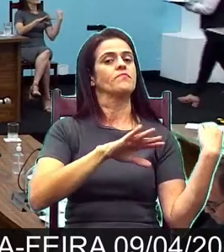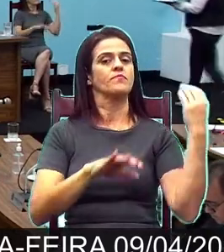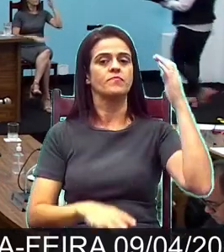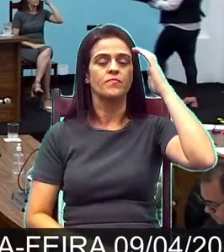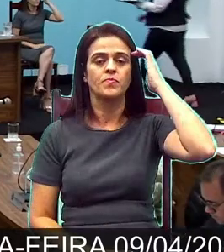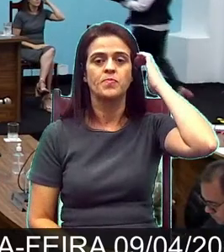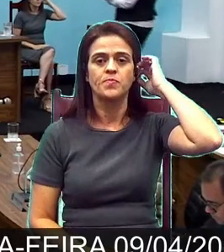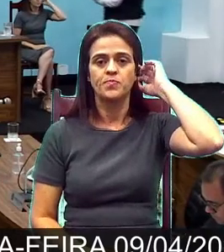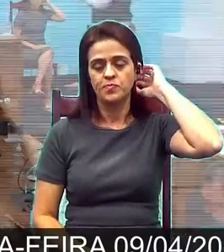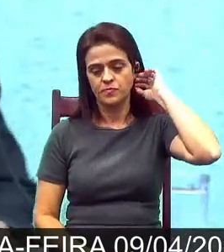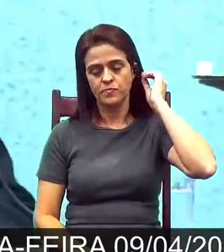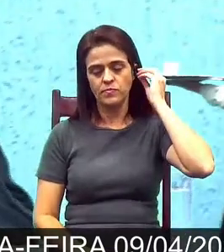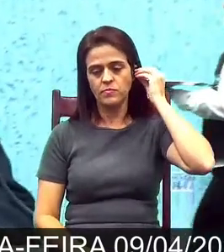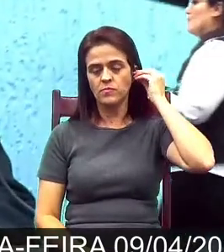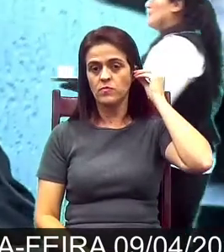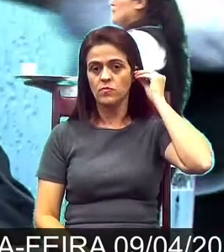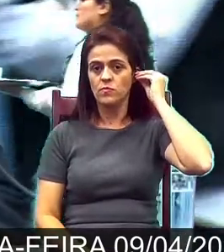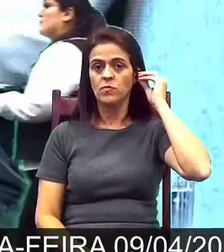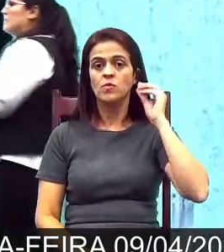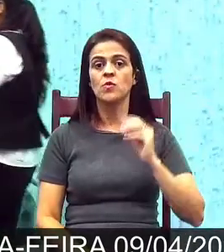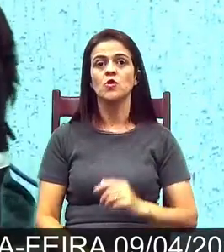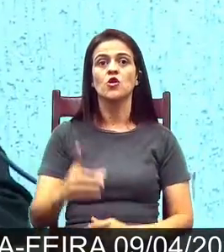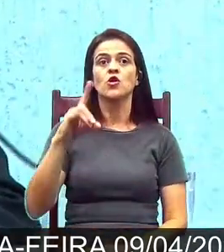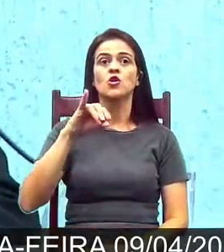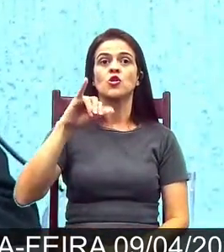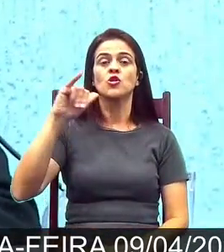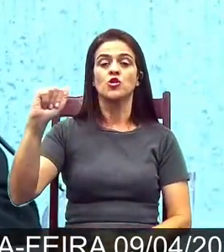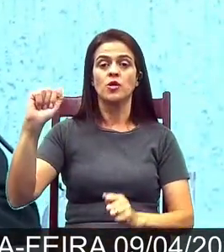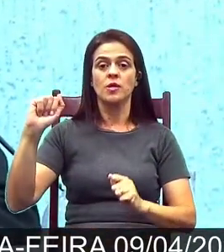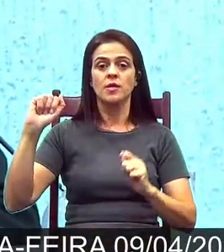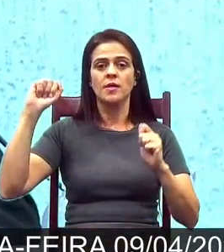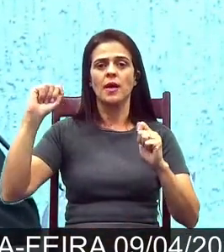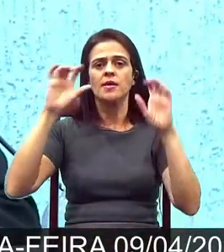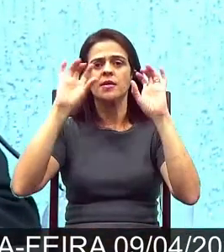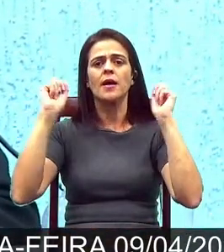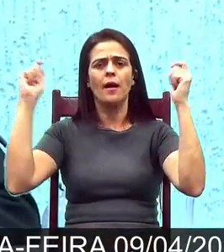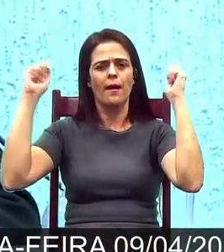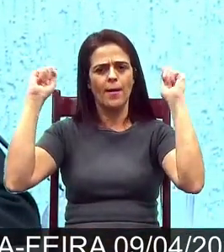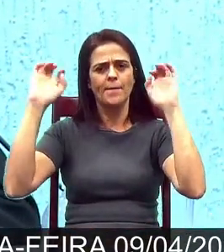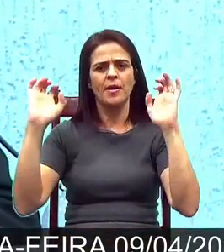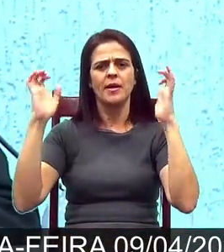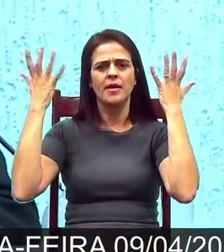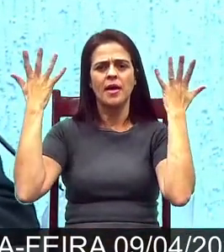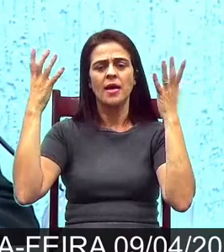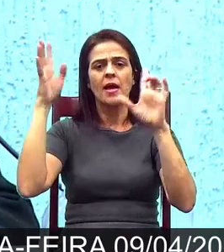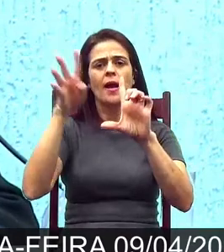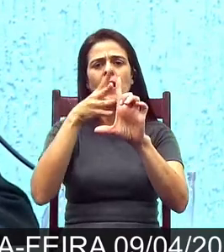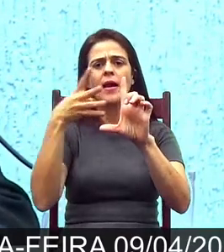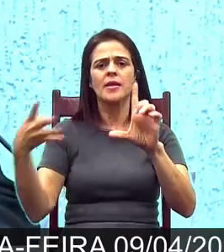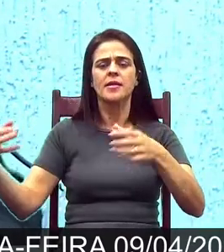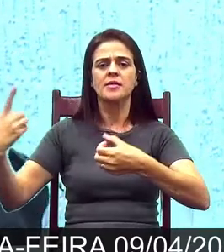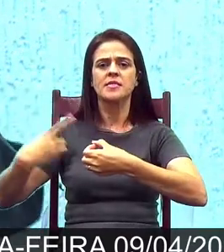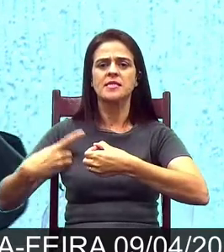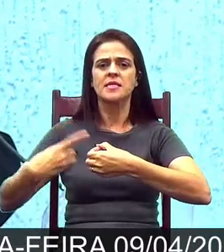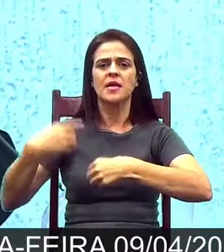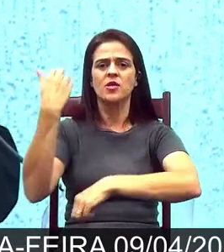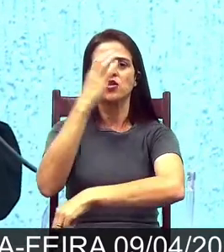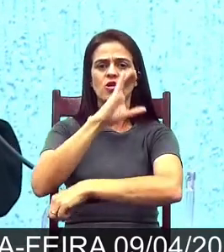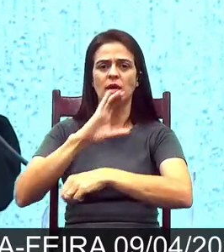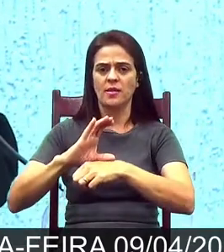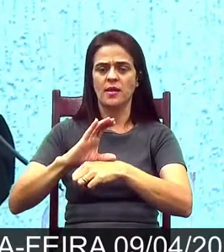o Dia Municipal de Sensibilização à Perda Gestacional Neonatal no calendário oficial da cidade. Foi